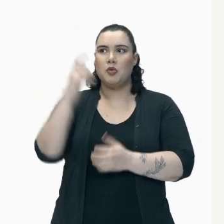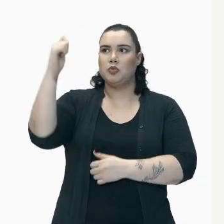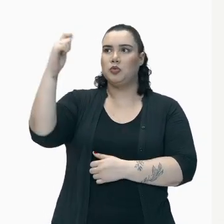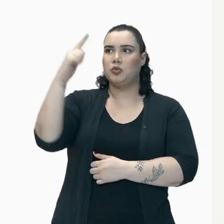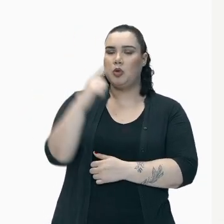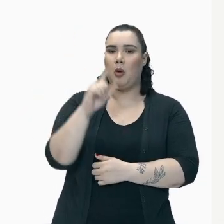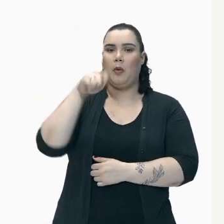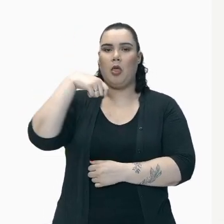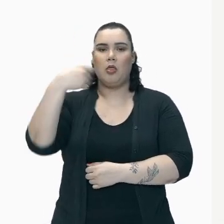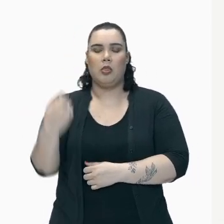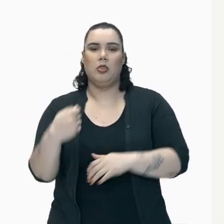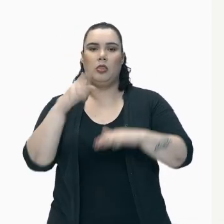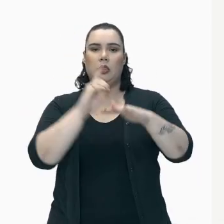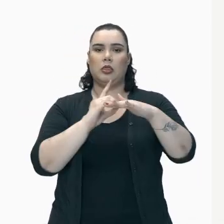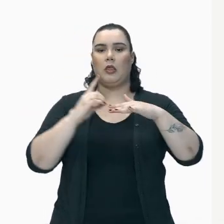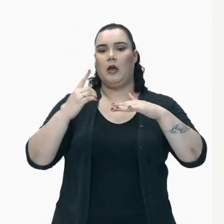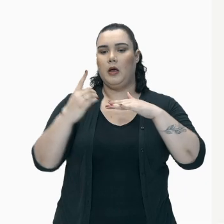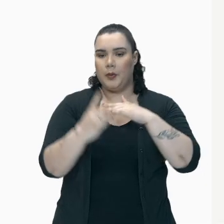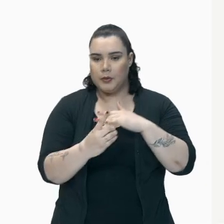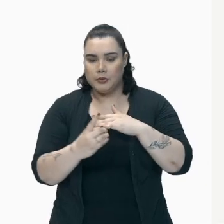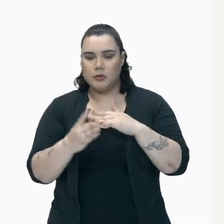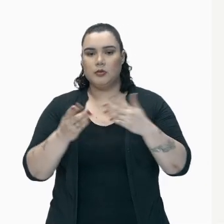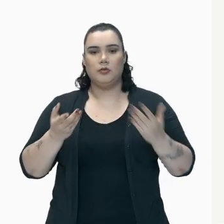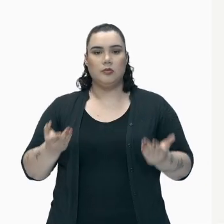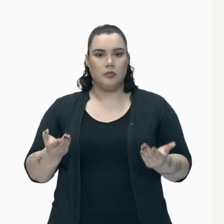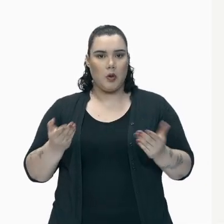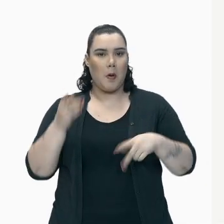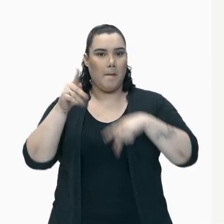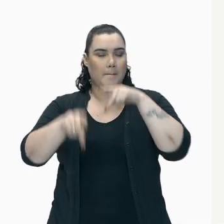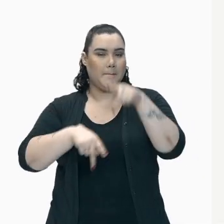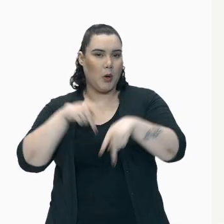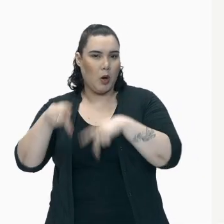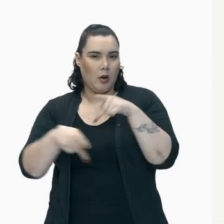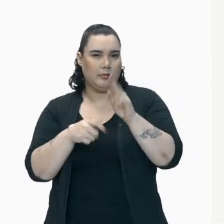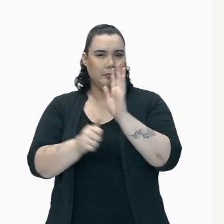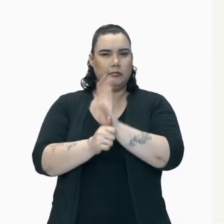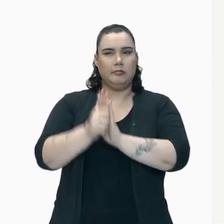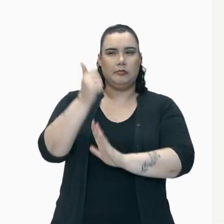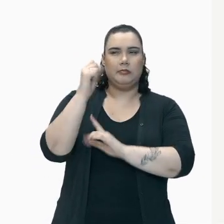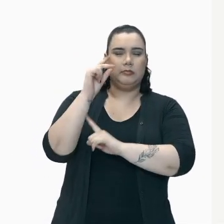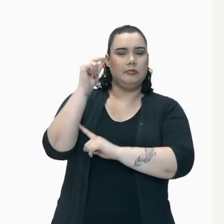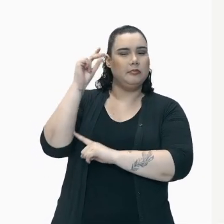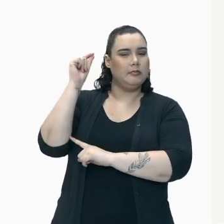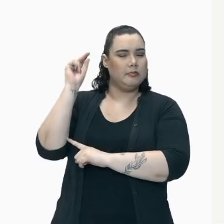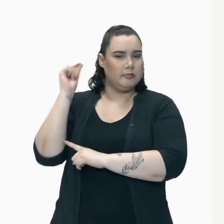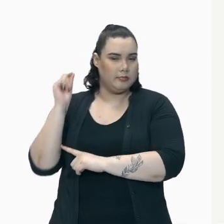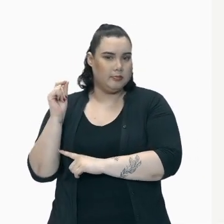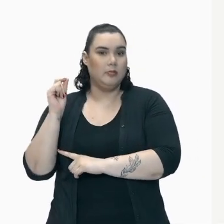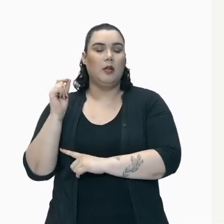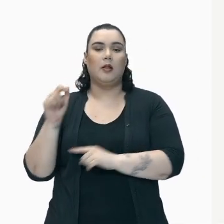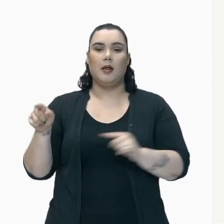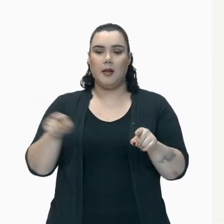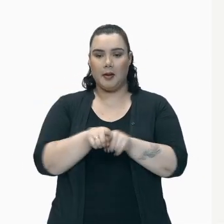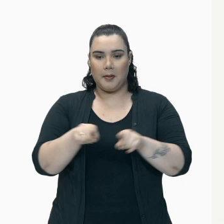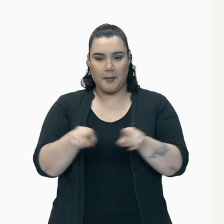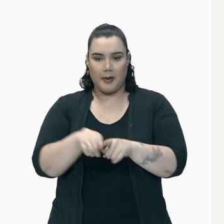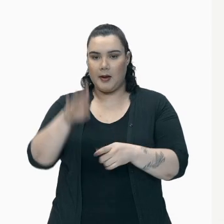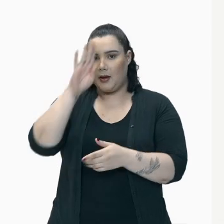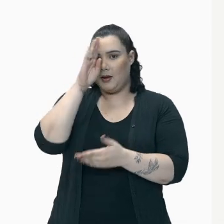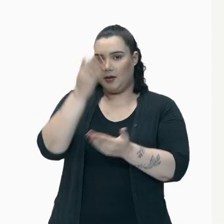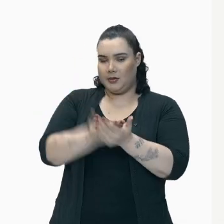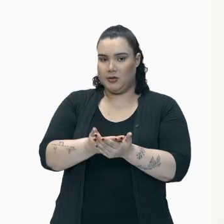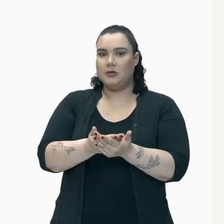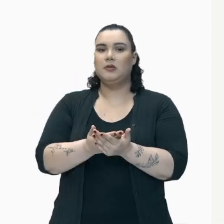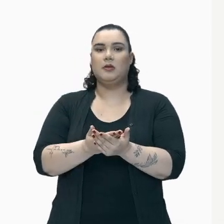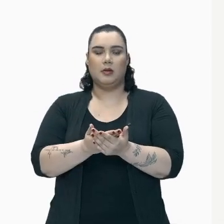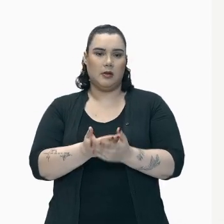lá os egípcios também, os povos, né? Os primeiros povos a surgirem também acreditavam que